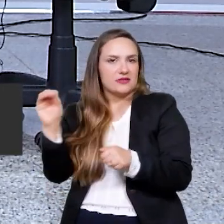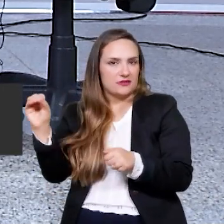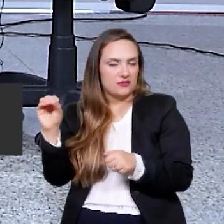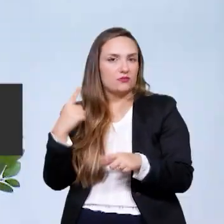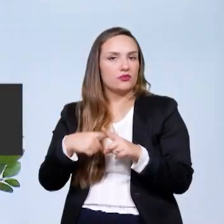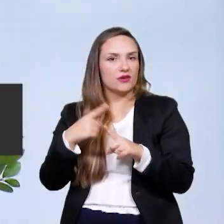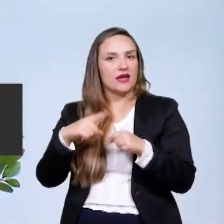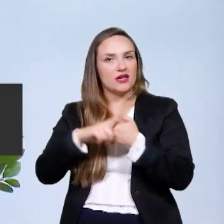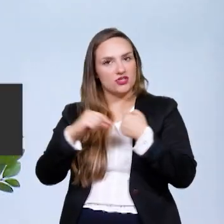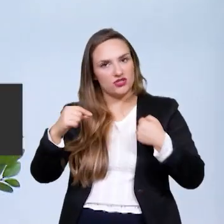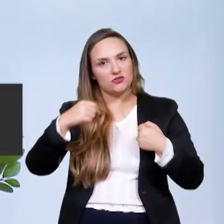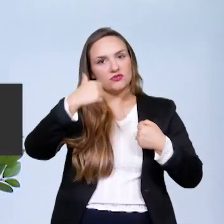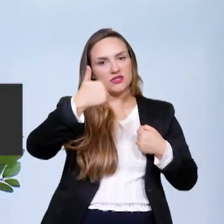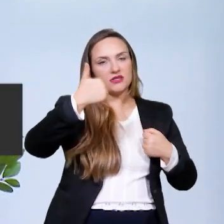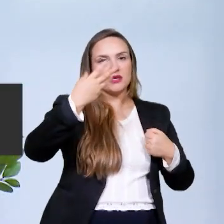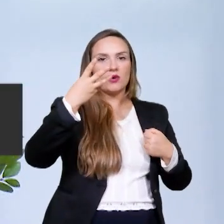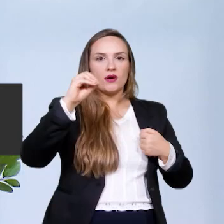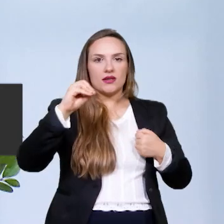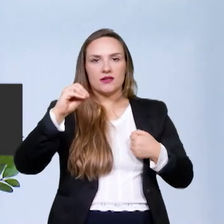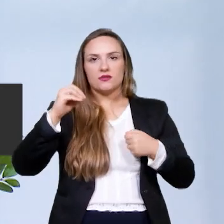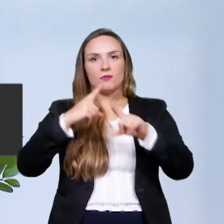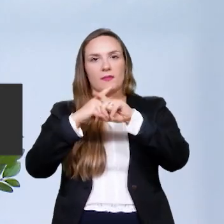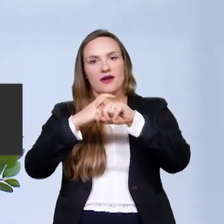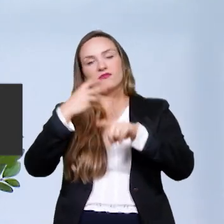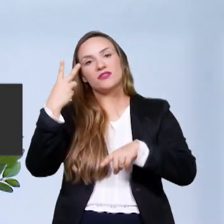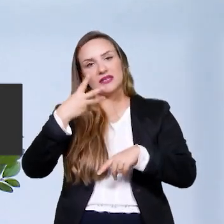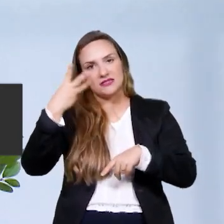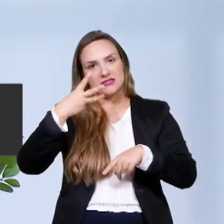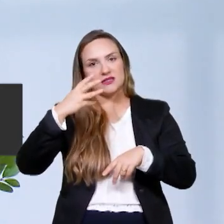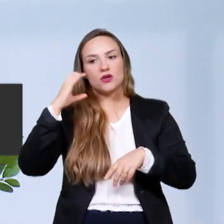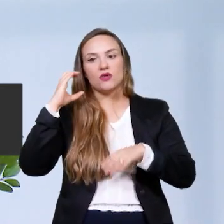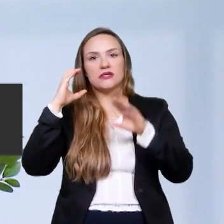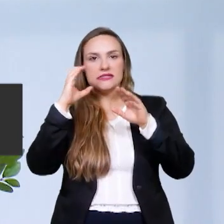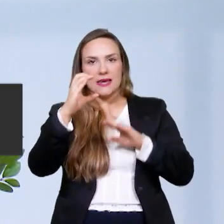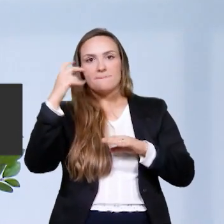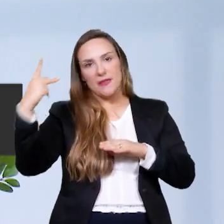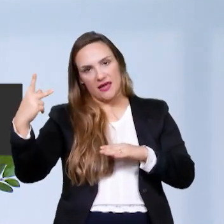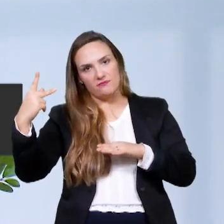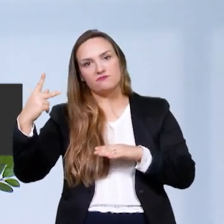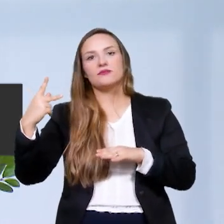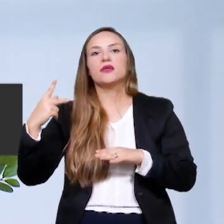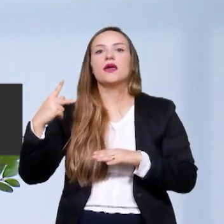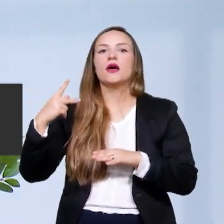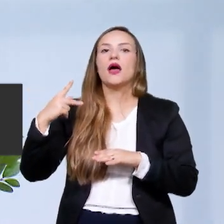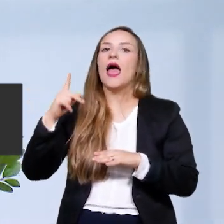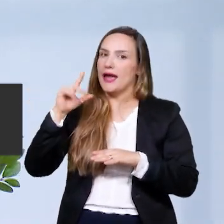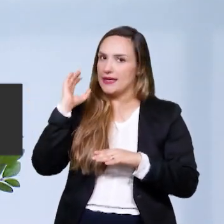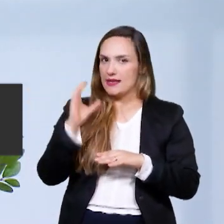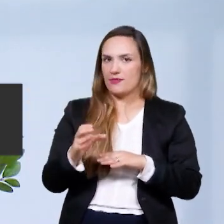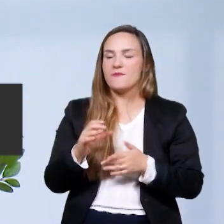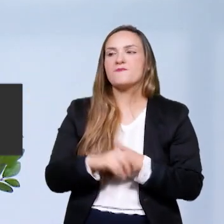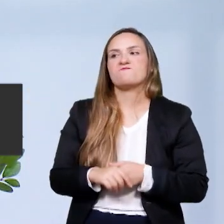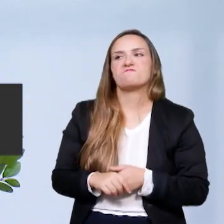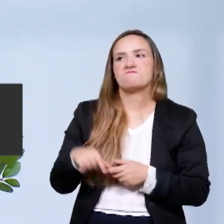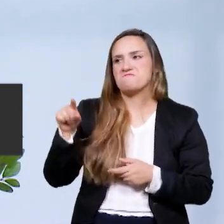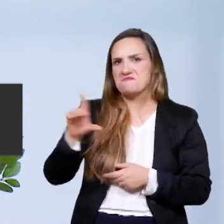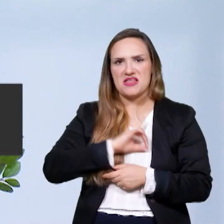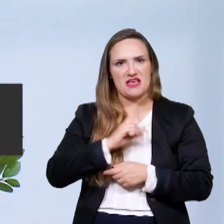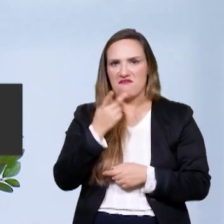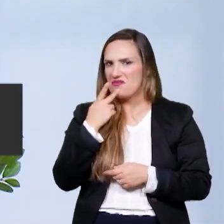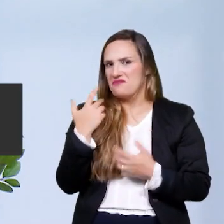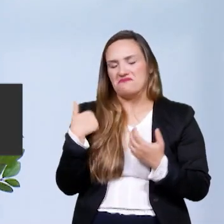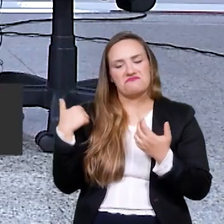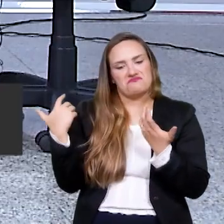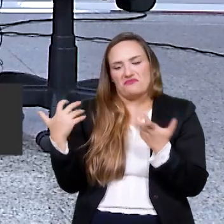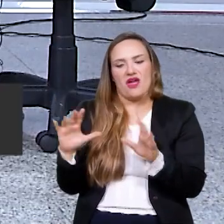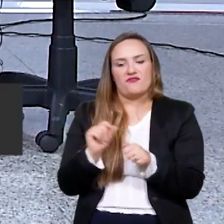140. Parágrafo 3º. Então, ele se negou a fazer essa tipificação. A comissão foi acionada, nós fomos